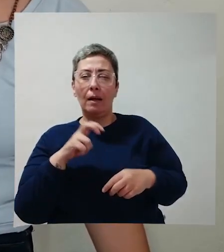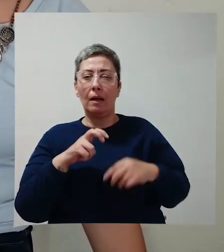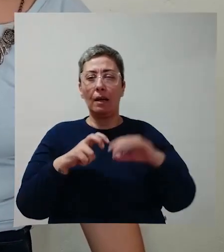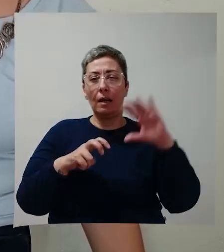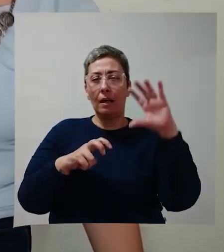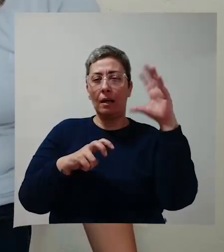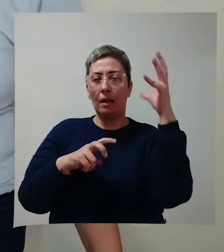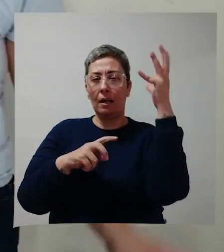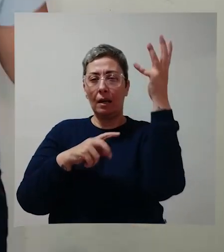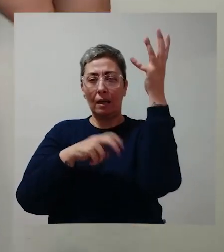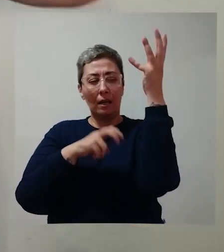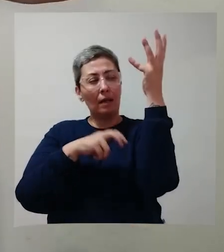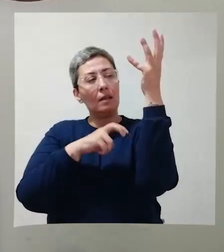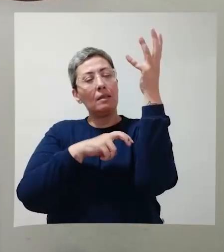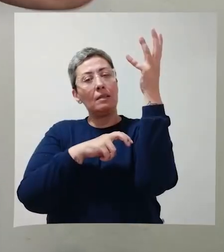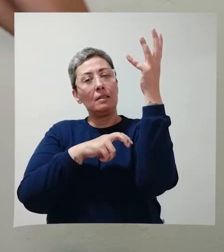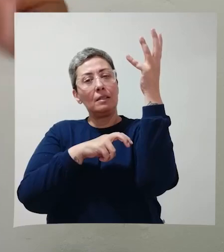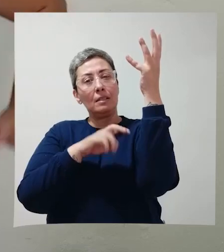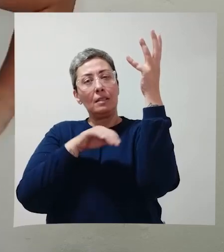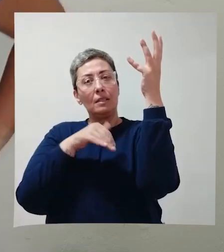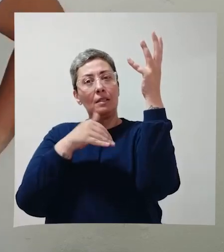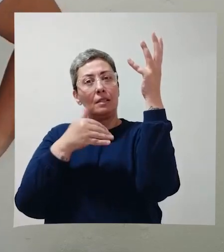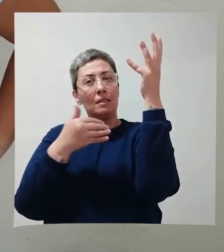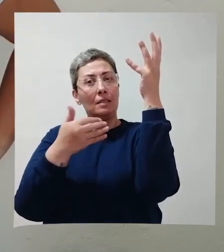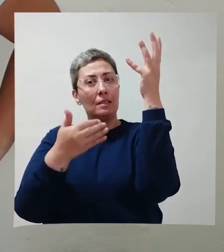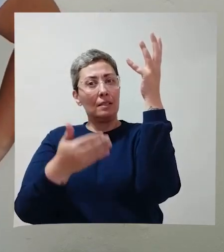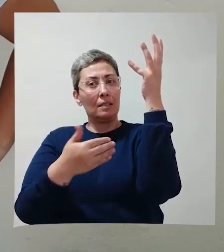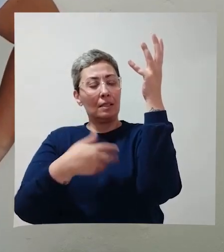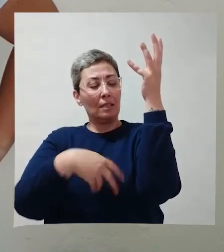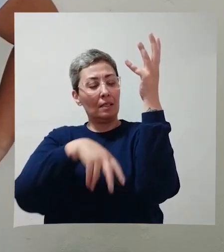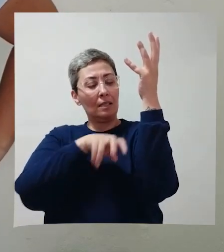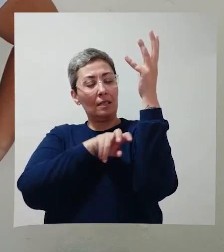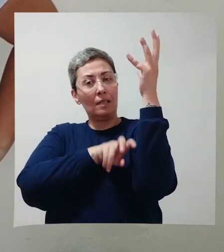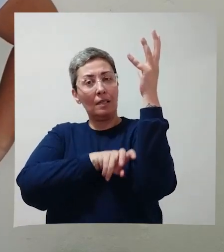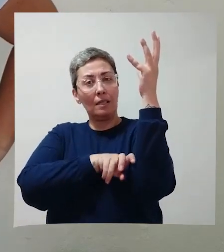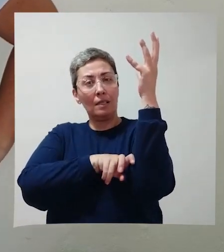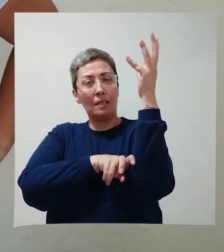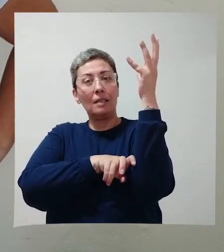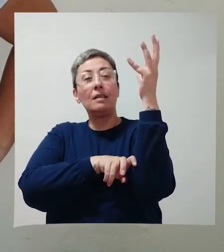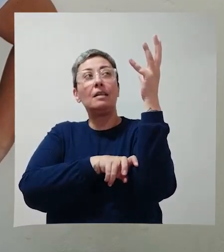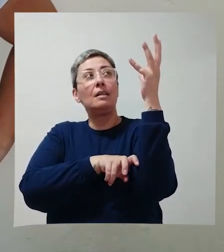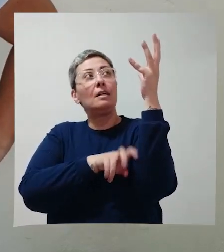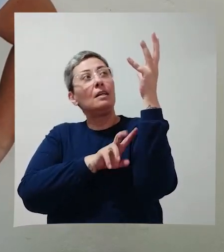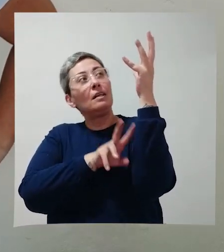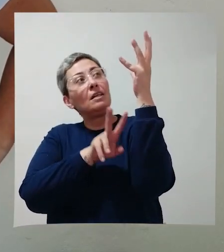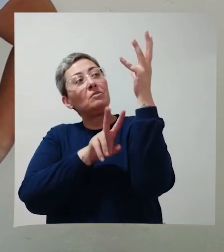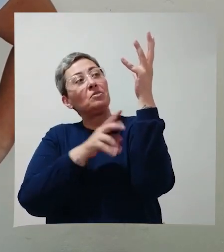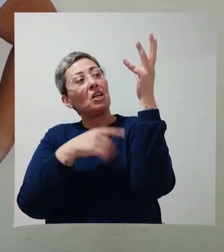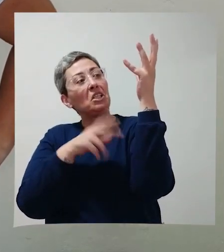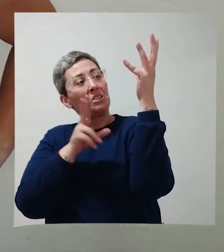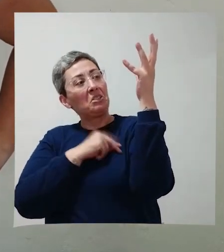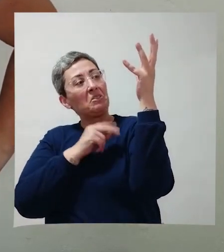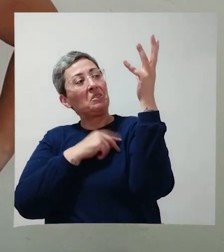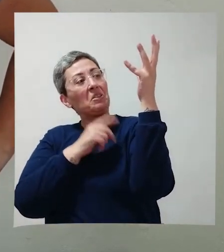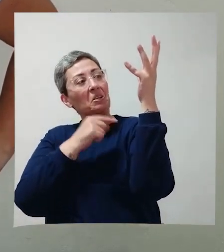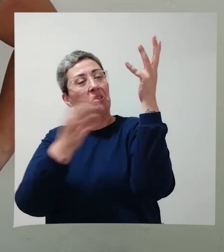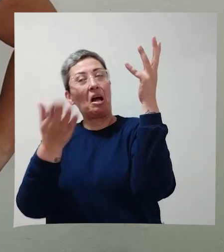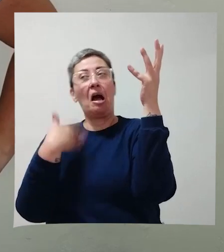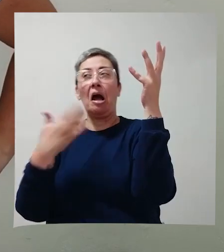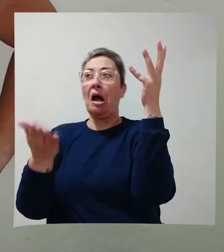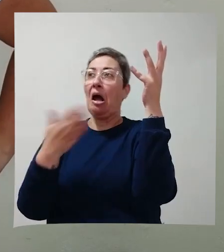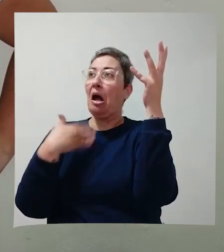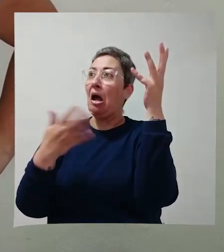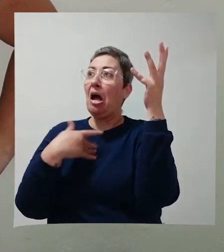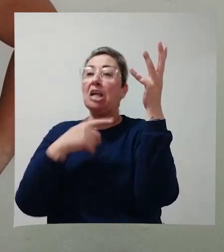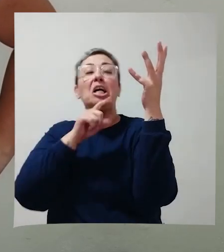caminhando até chegar ao baobá. Quando sentou embaixo daquela imensa árvore e falou: Nossa, como tá